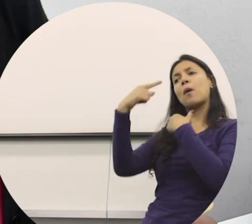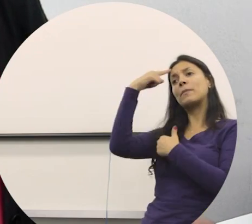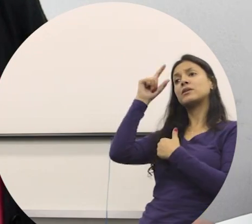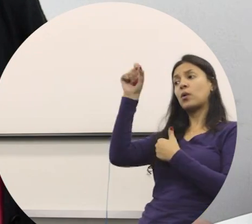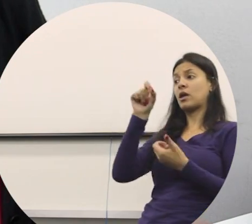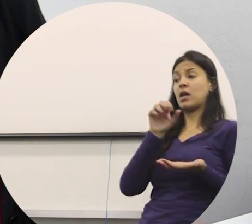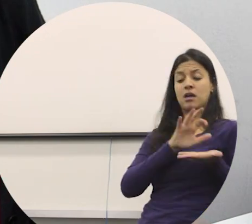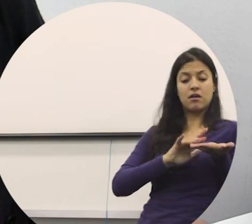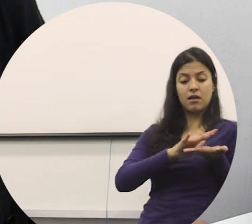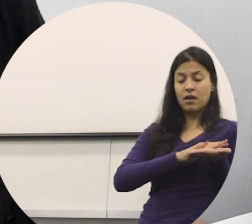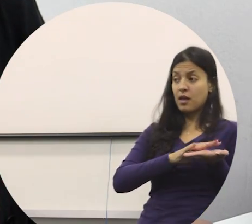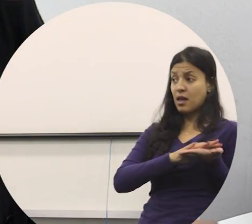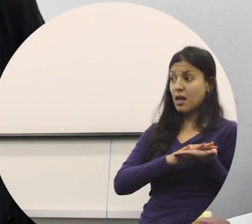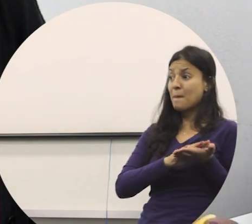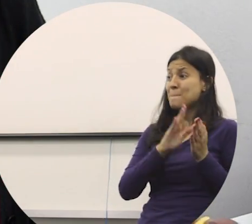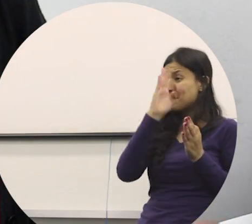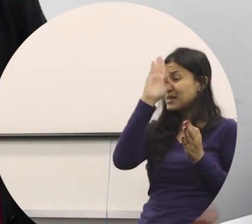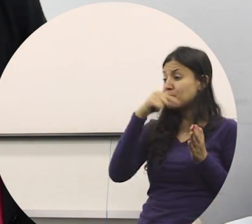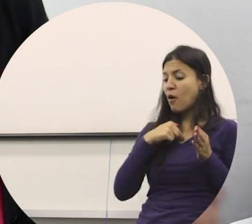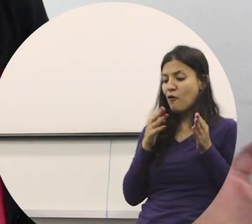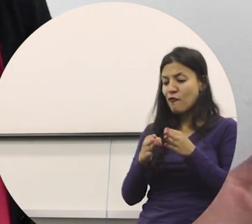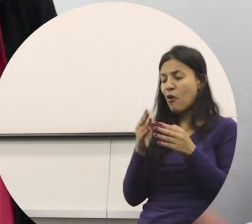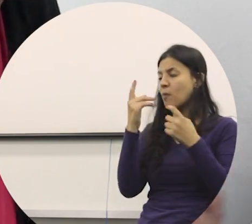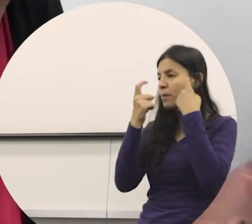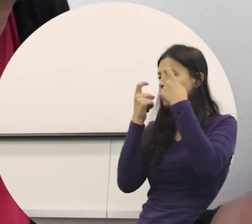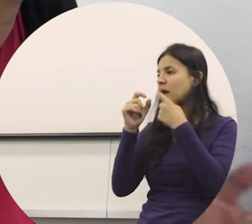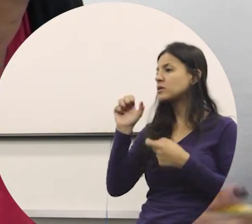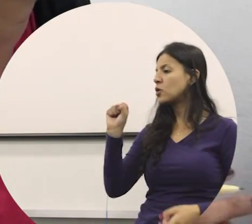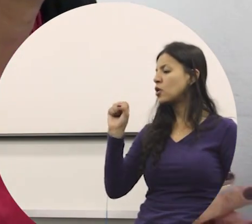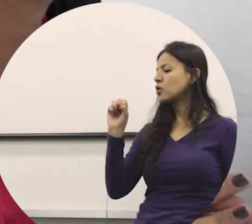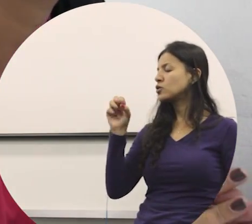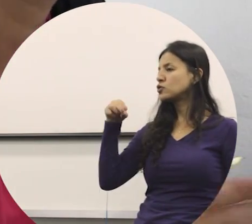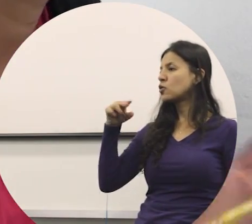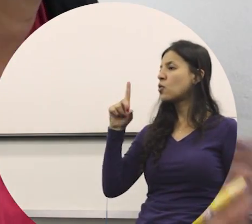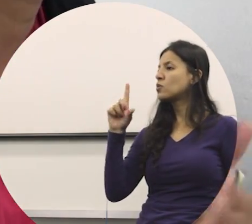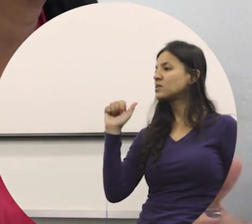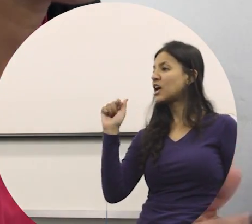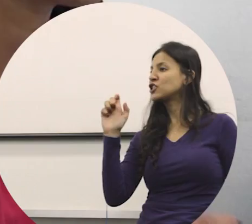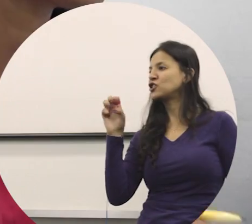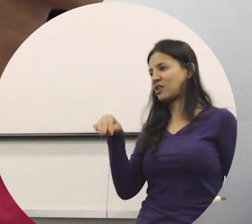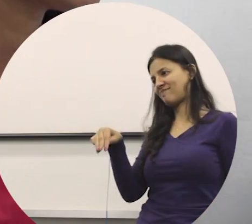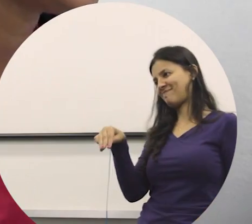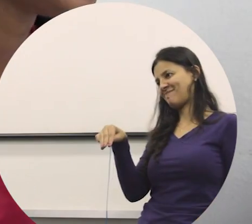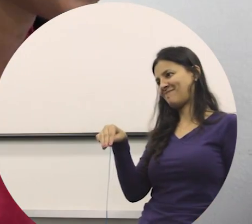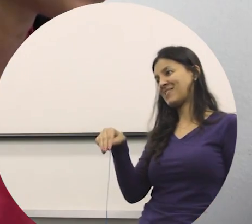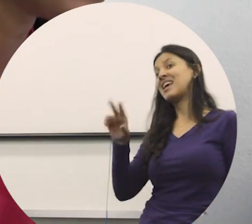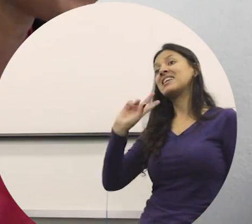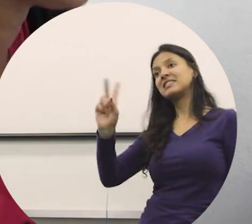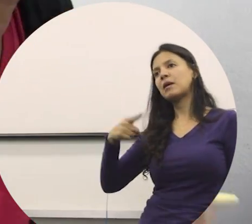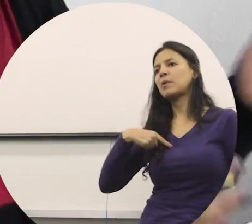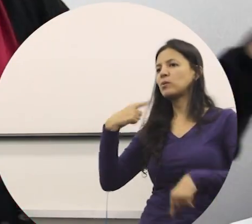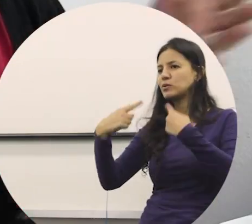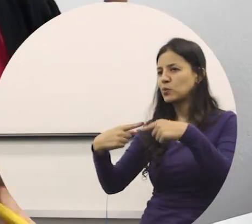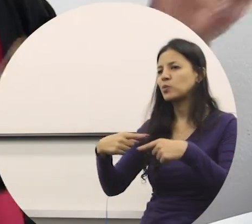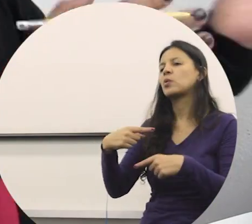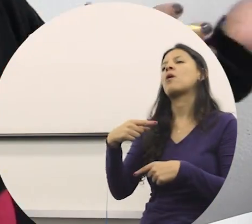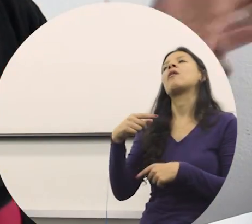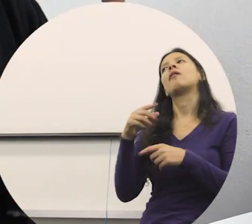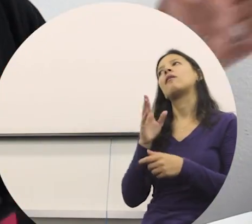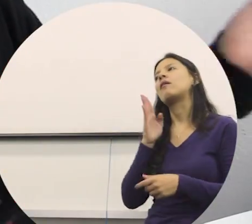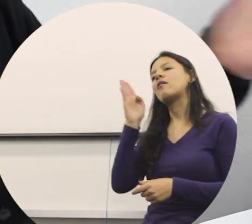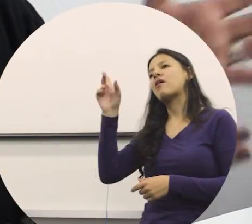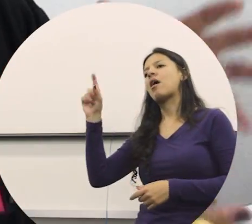sondagem. Eu sou uma pessoa que participo sempre das discussões na diretoria de ensino, tento levar para a unidade também